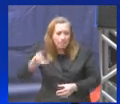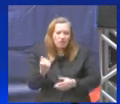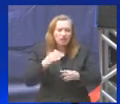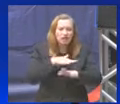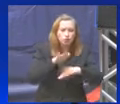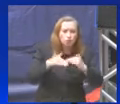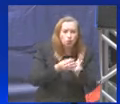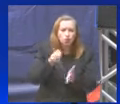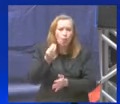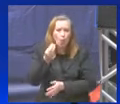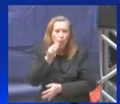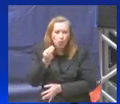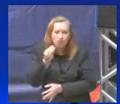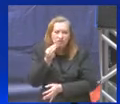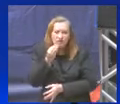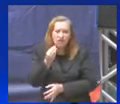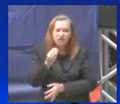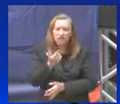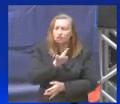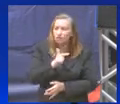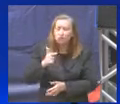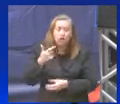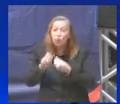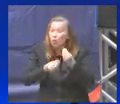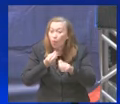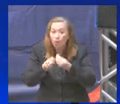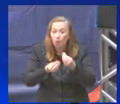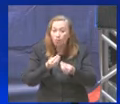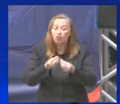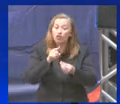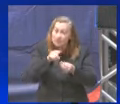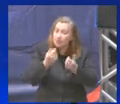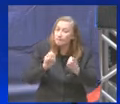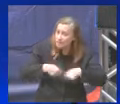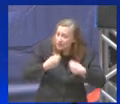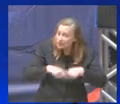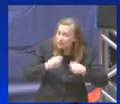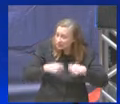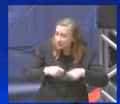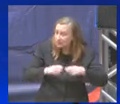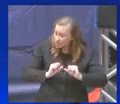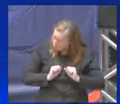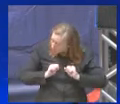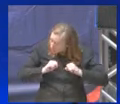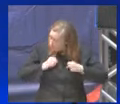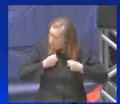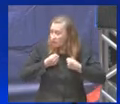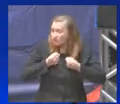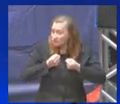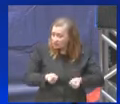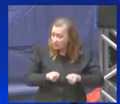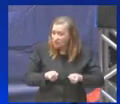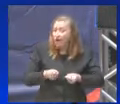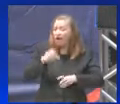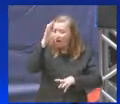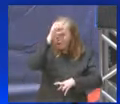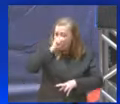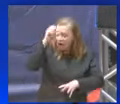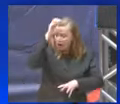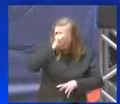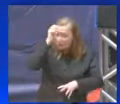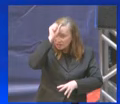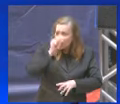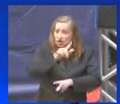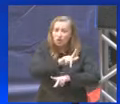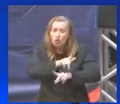essas oportunidades, não tem jeito. Você precisa estar disposto, disposta a aprender